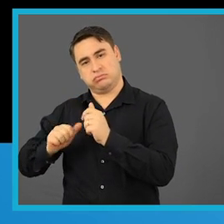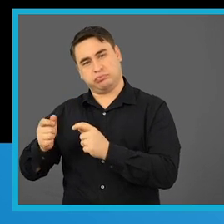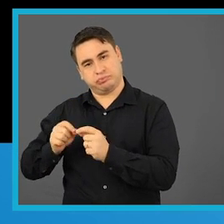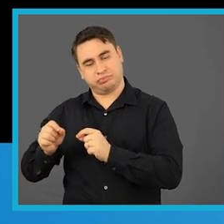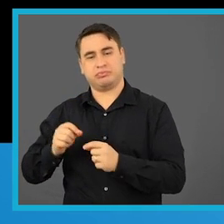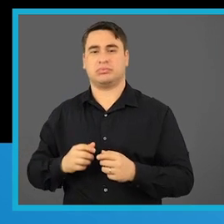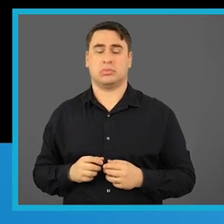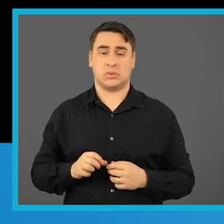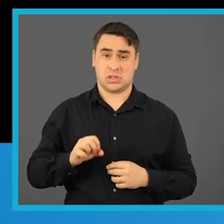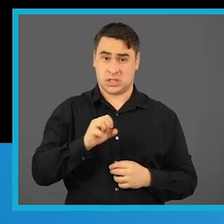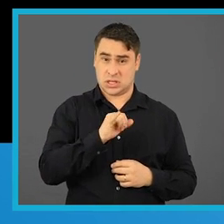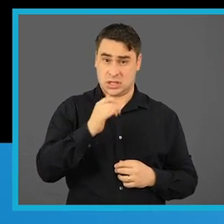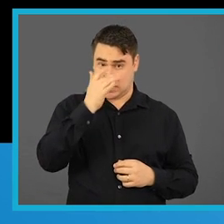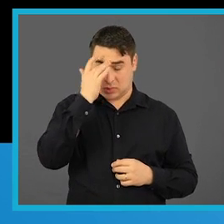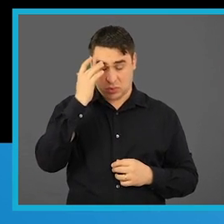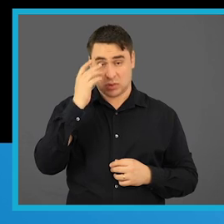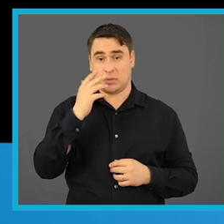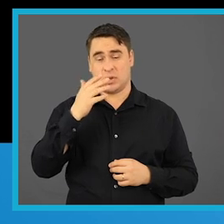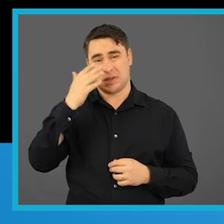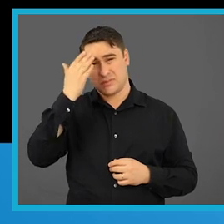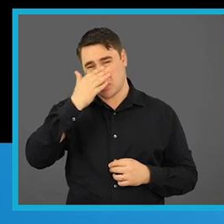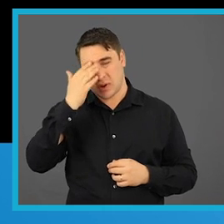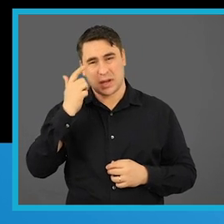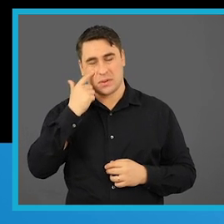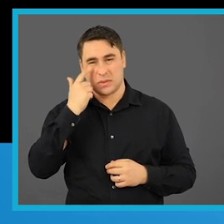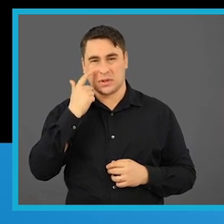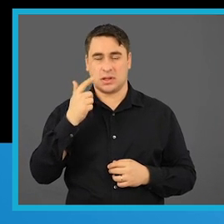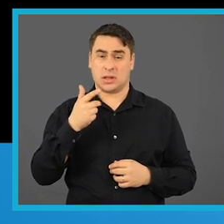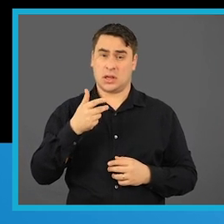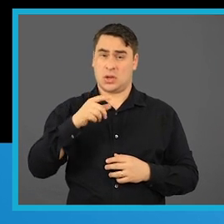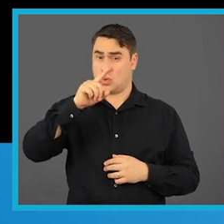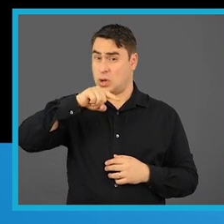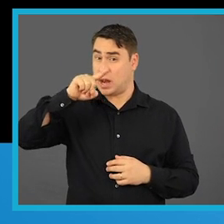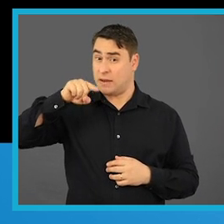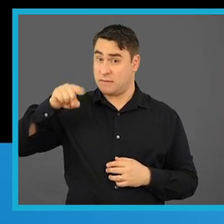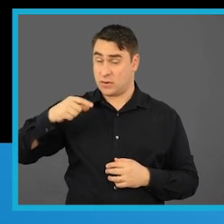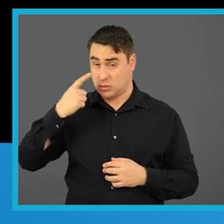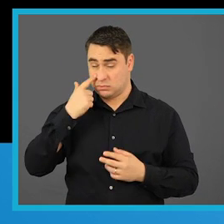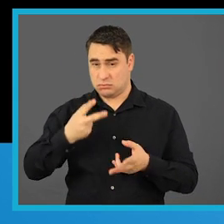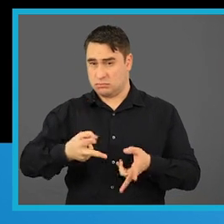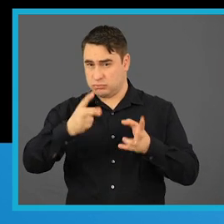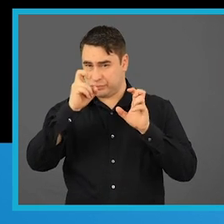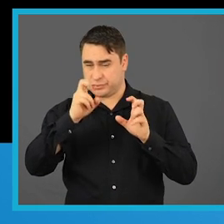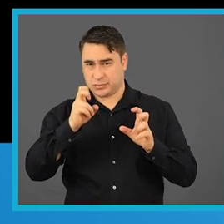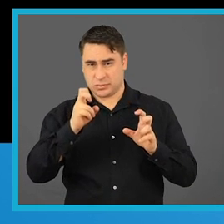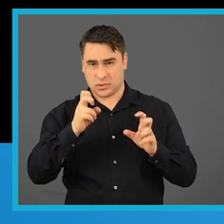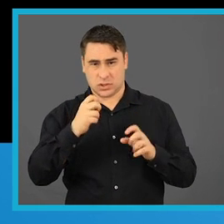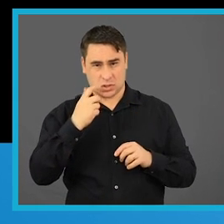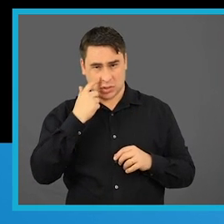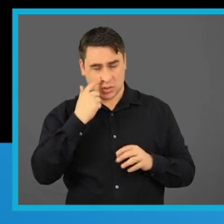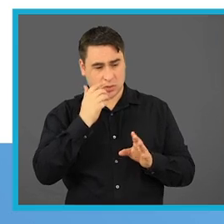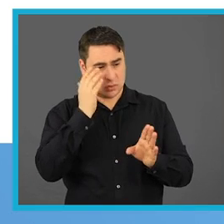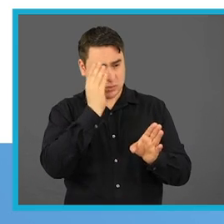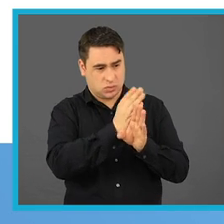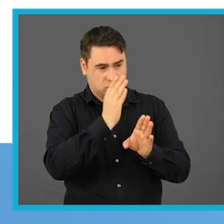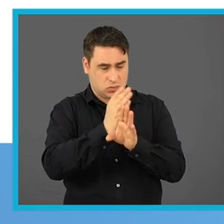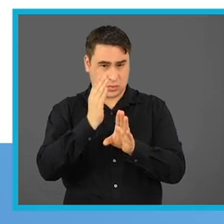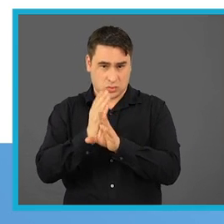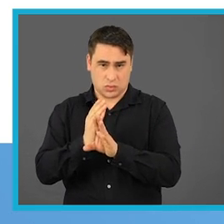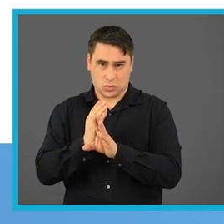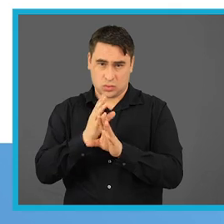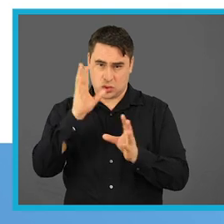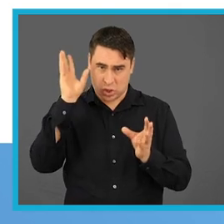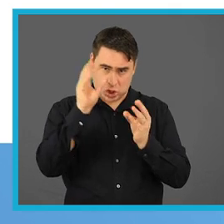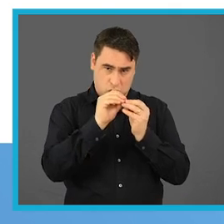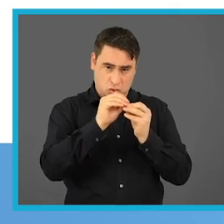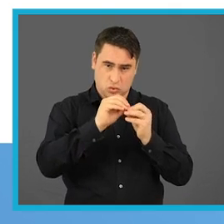doméstico. Para aqueles que são visuais, também tem um item chamado gráficos, onde você pode olhar aqui aquele que está no